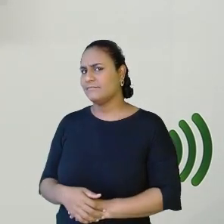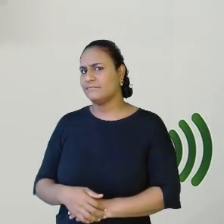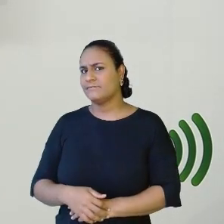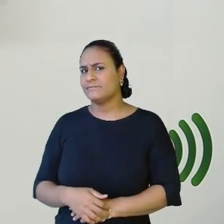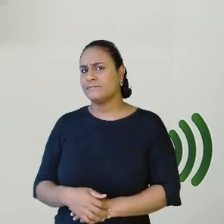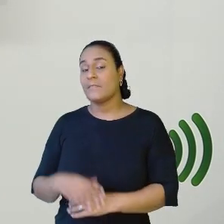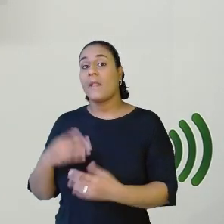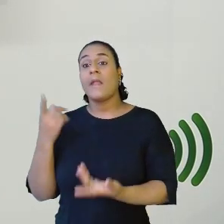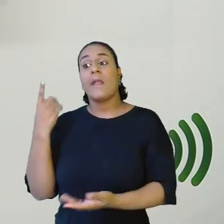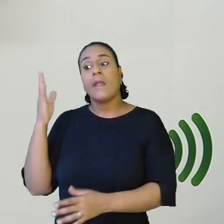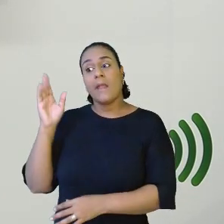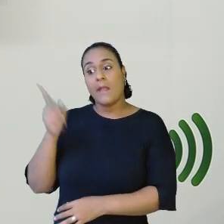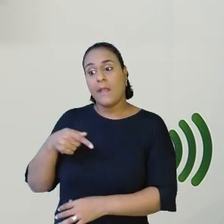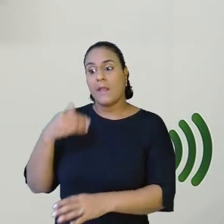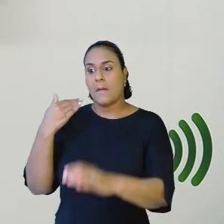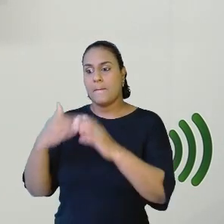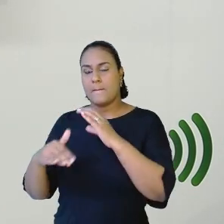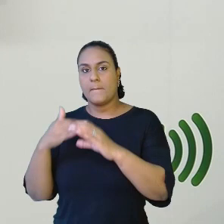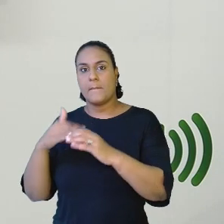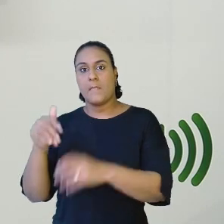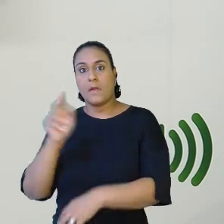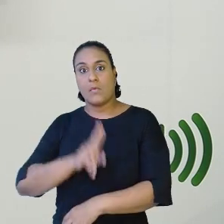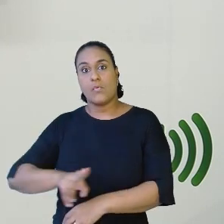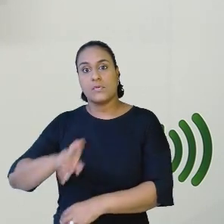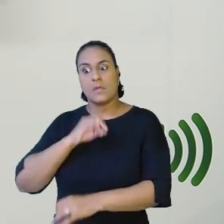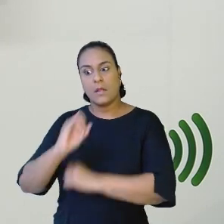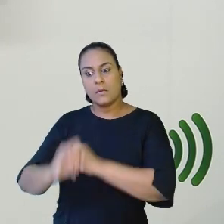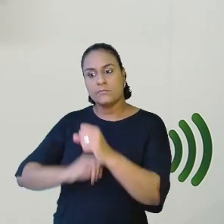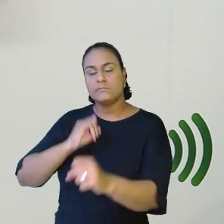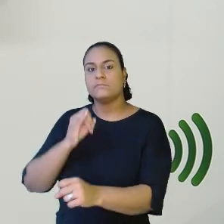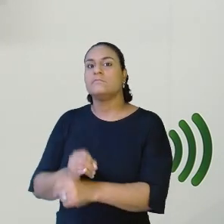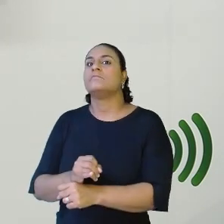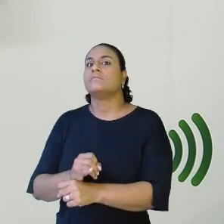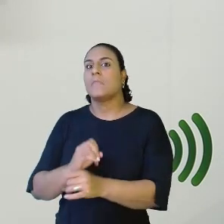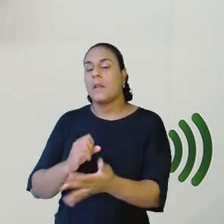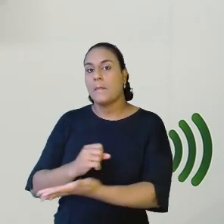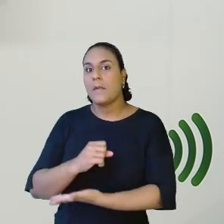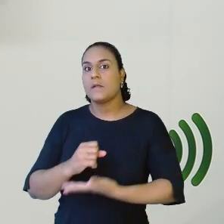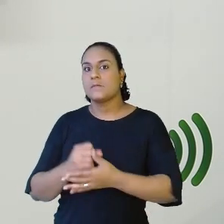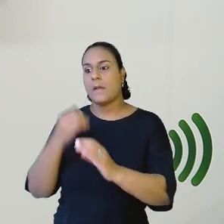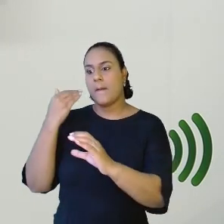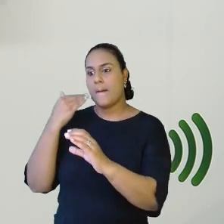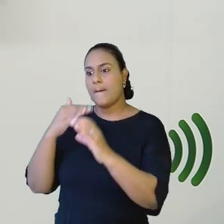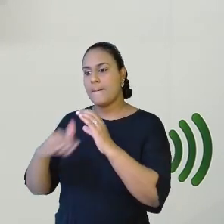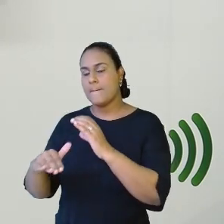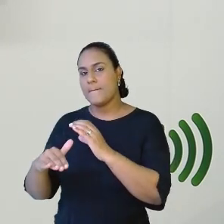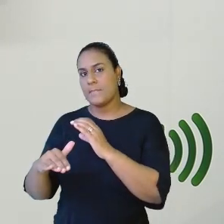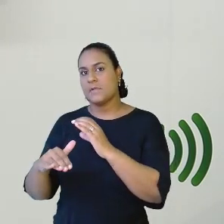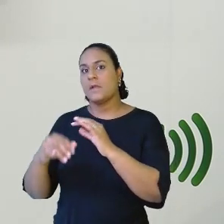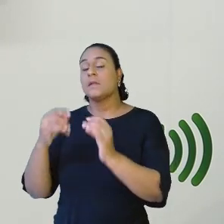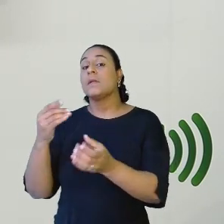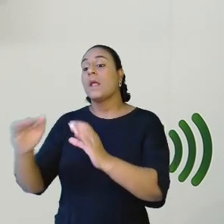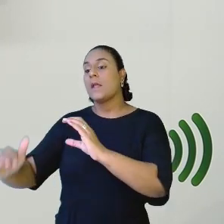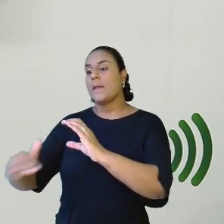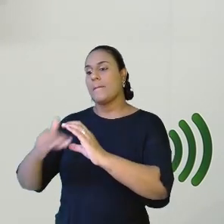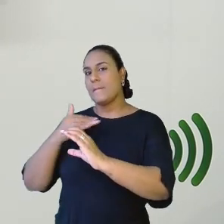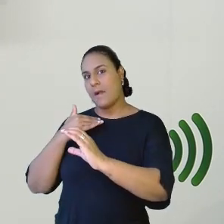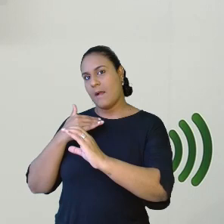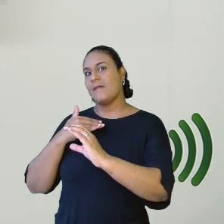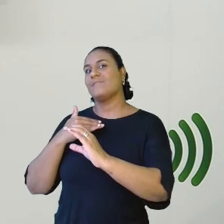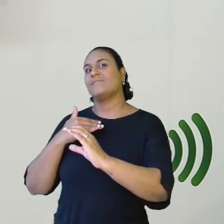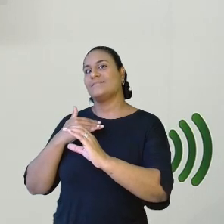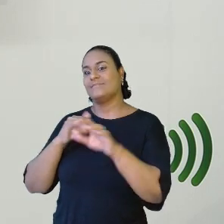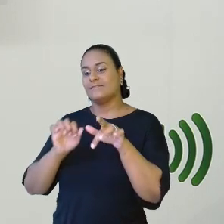correio eletrônico. É um sistema de comunicação baseado no envio e recebimento de mensagens eletrônicas através